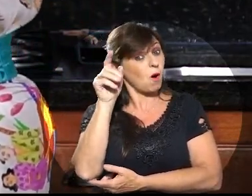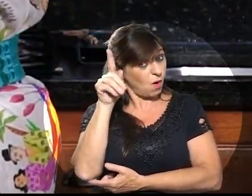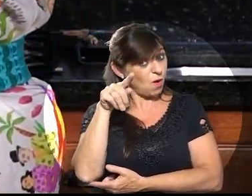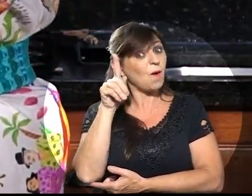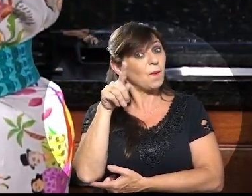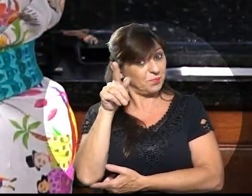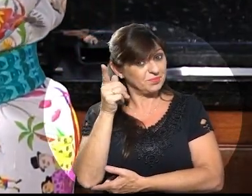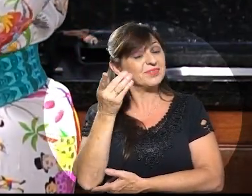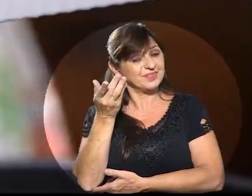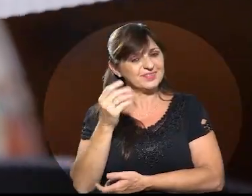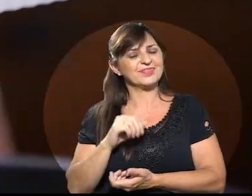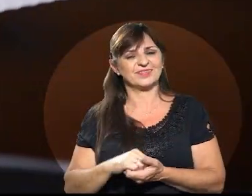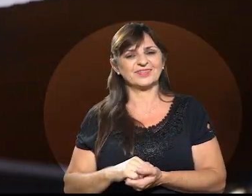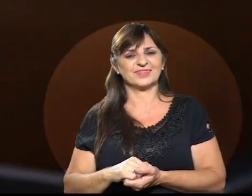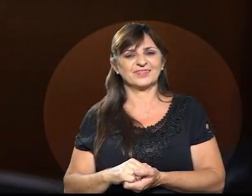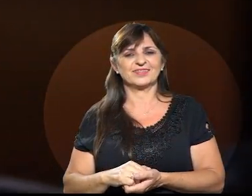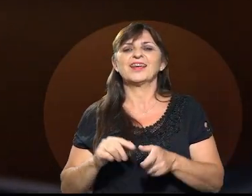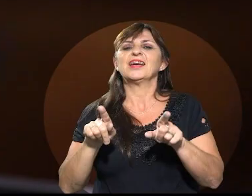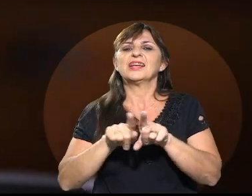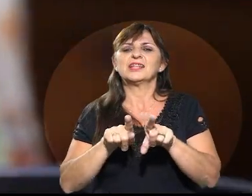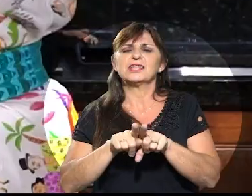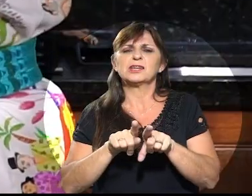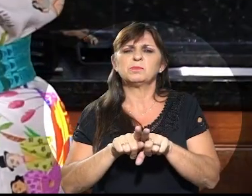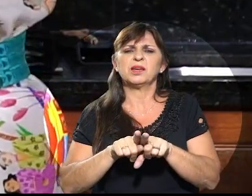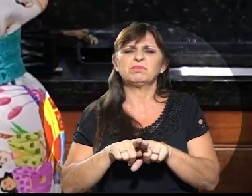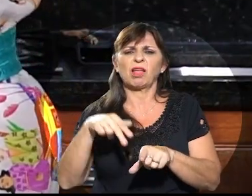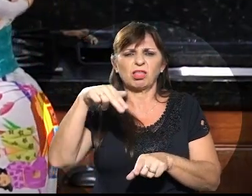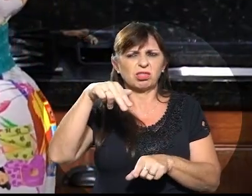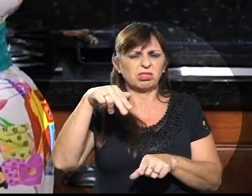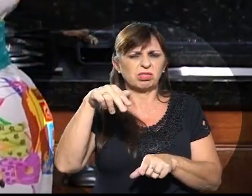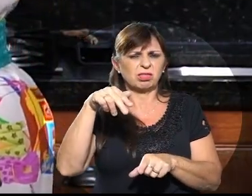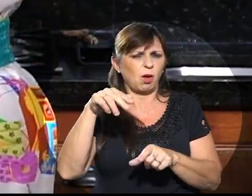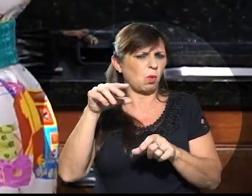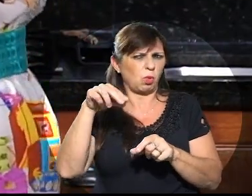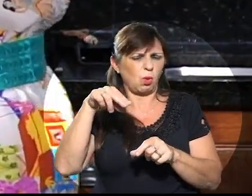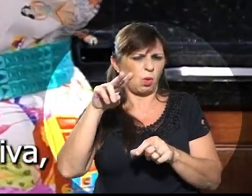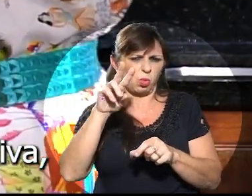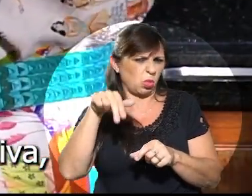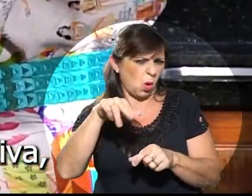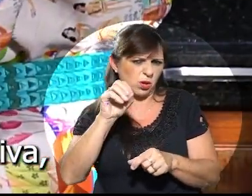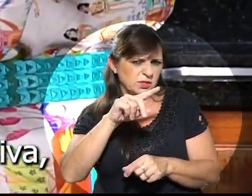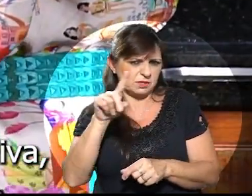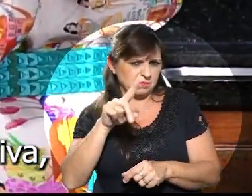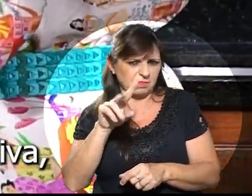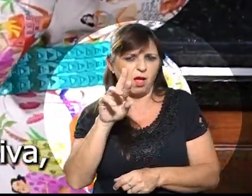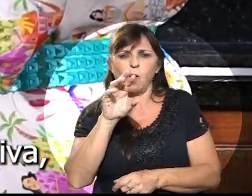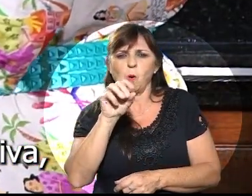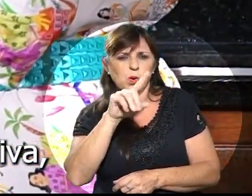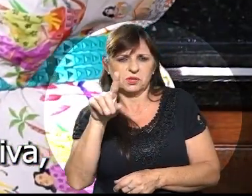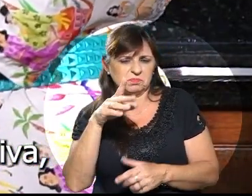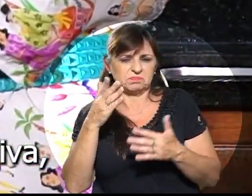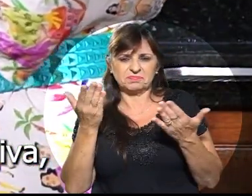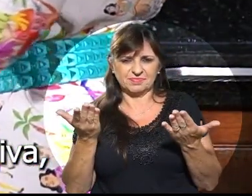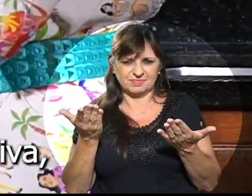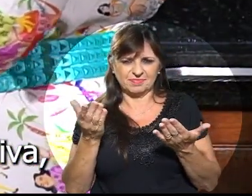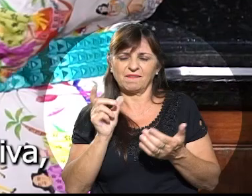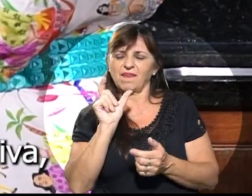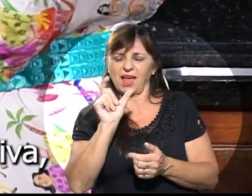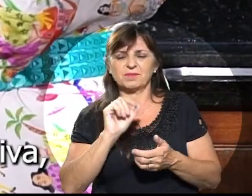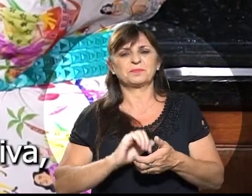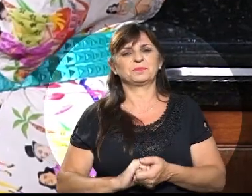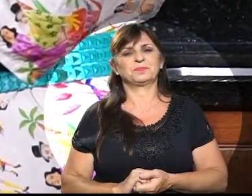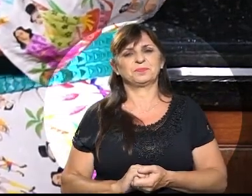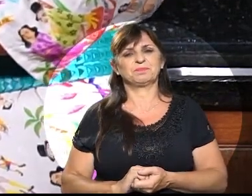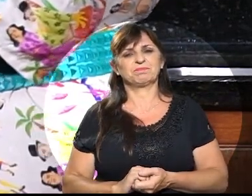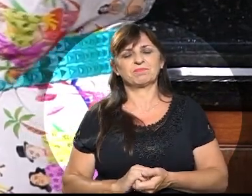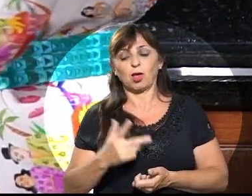e eu tenho arroz normal, tá? Então agora nós vamos... Vamos usar aqui depois os outros ingredientes? Isso, depois. Azeite de